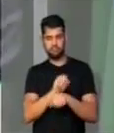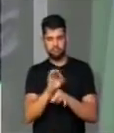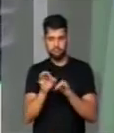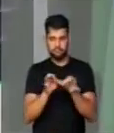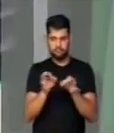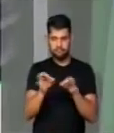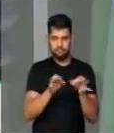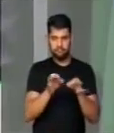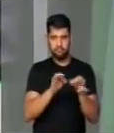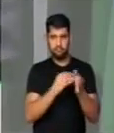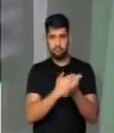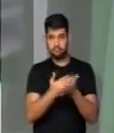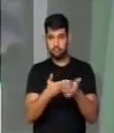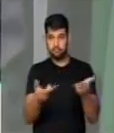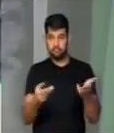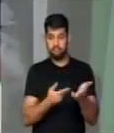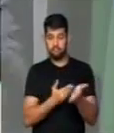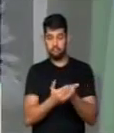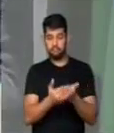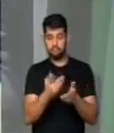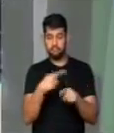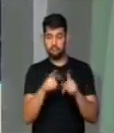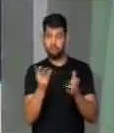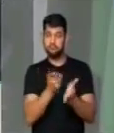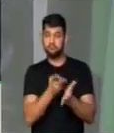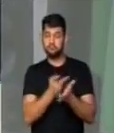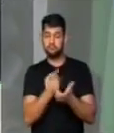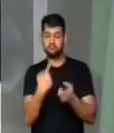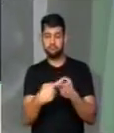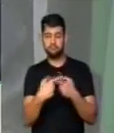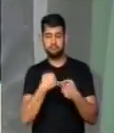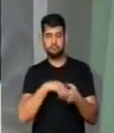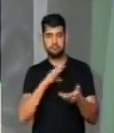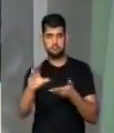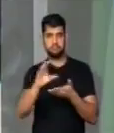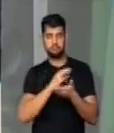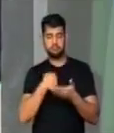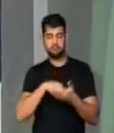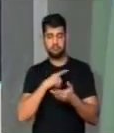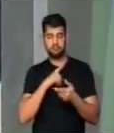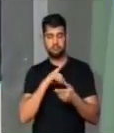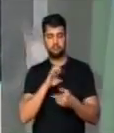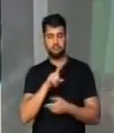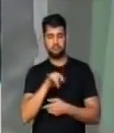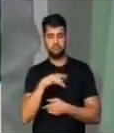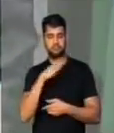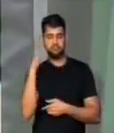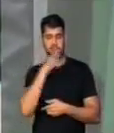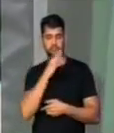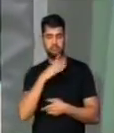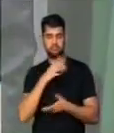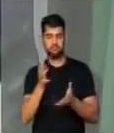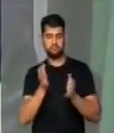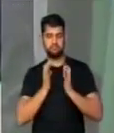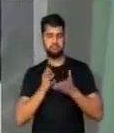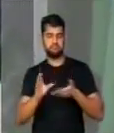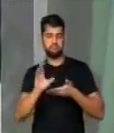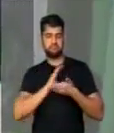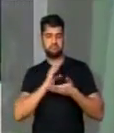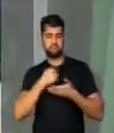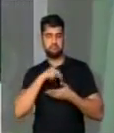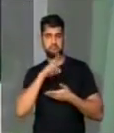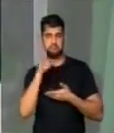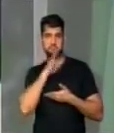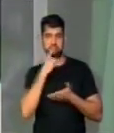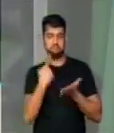arrumação que está se dando, mesmo porque o que nós recebemos foi uma herança maldita, uma herança de um governo que não